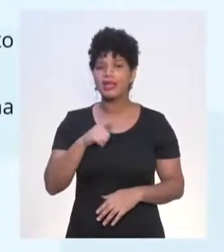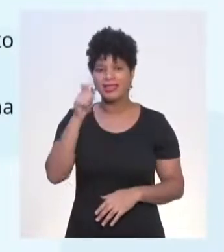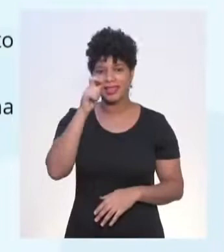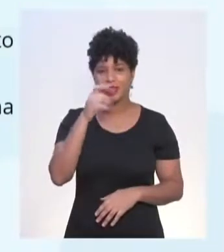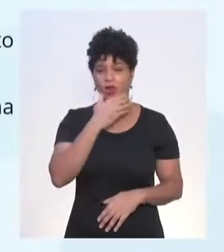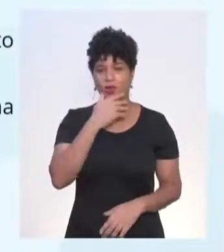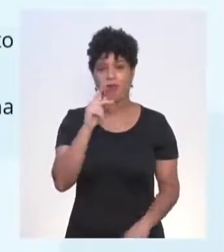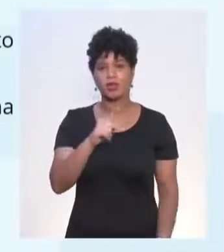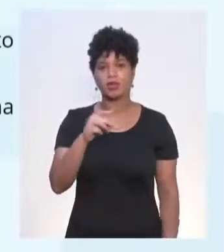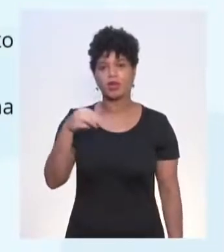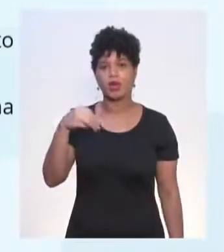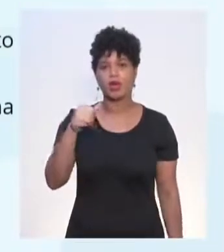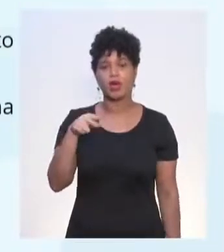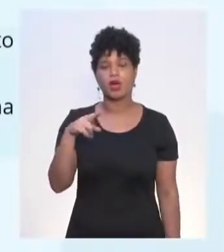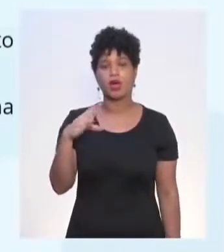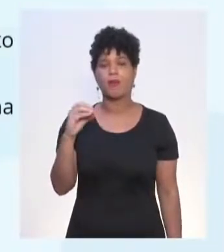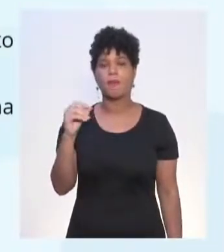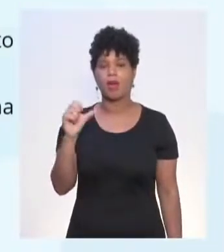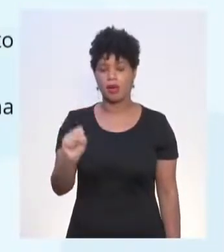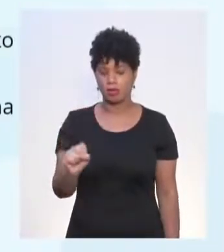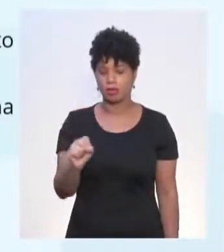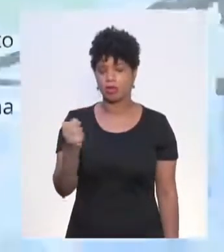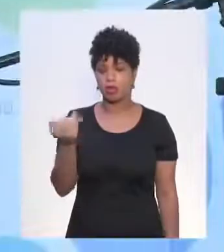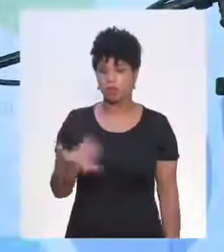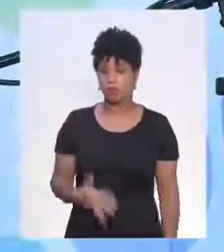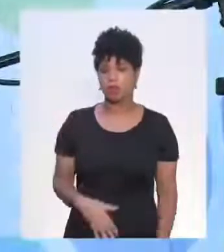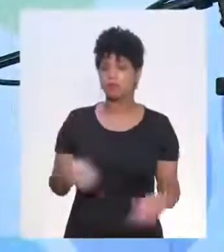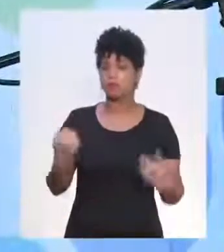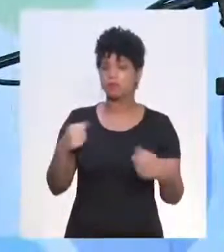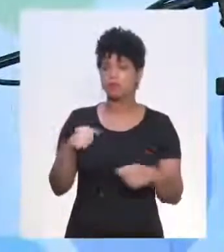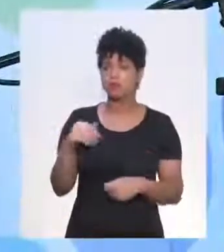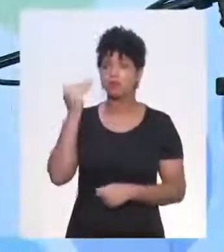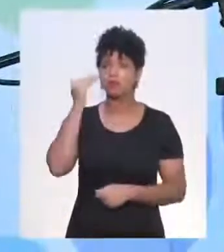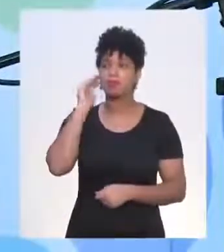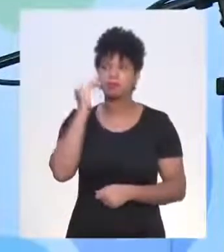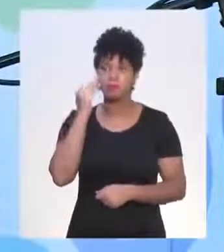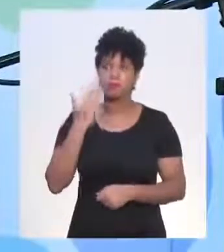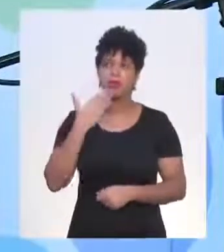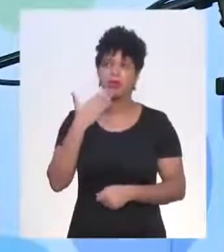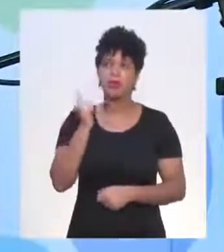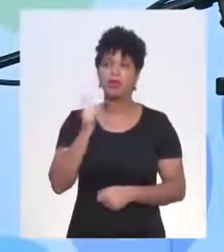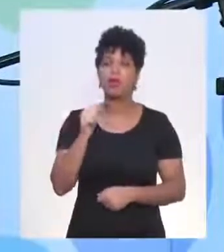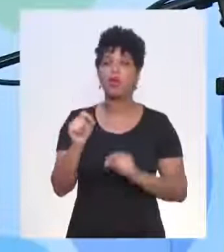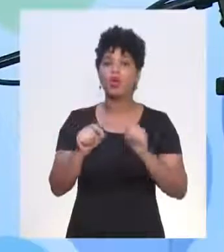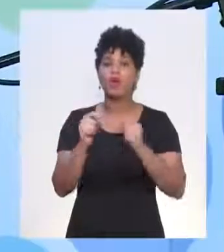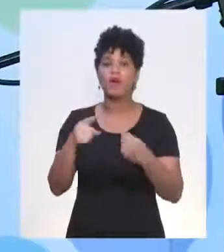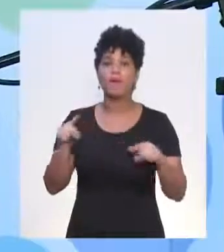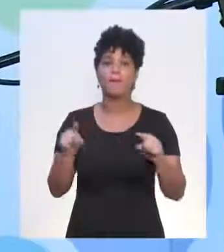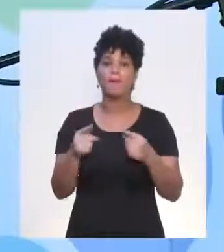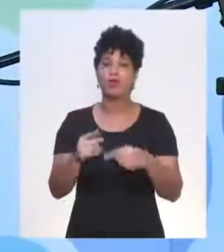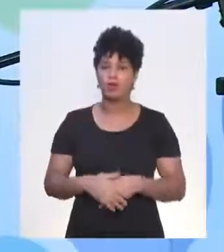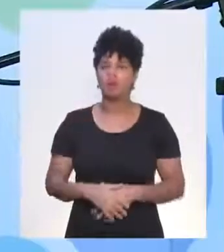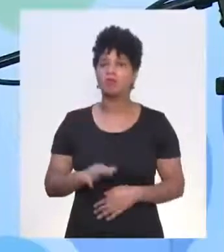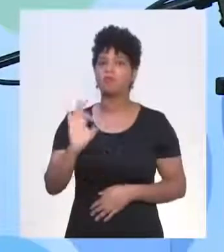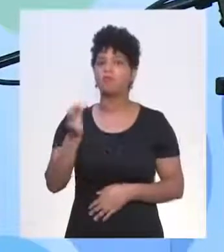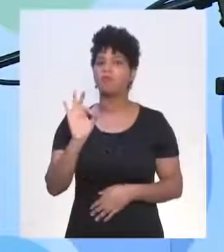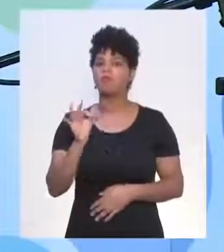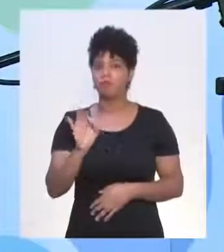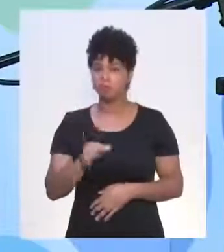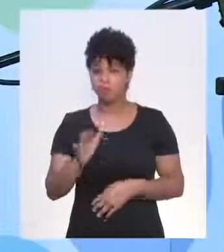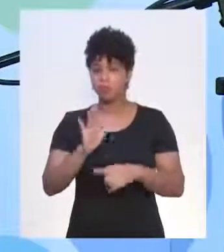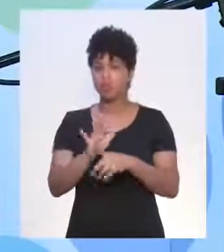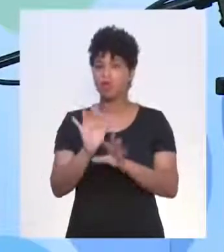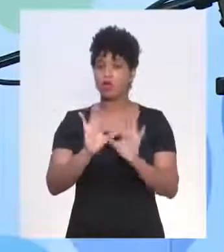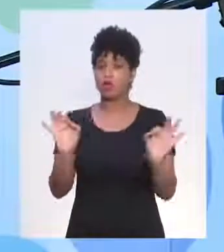aqui do professor Marcos que ele disse é preciso ter um conhecimento mínimo sobre música legal ajuda bastante também